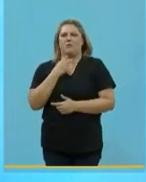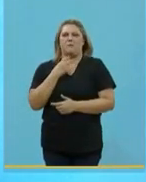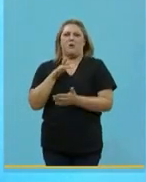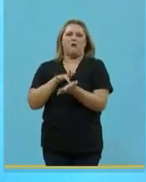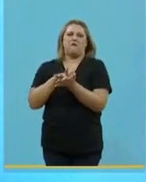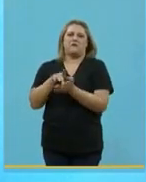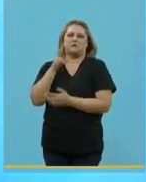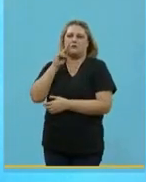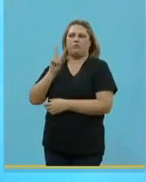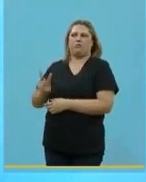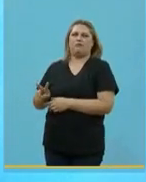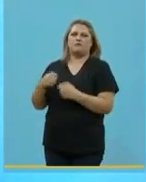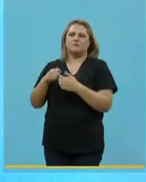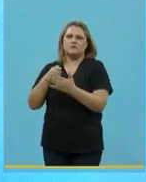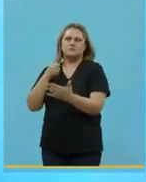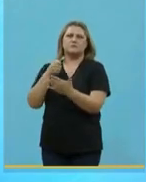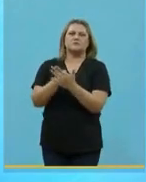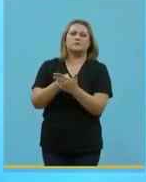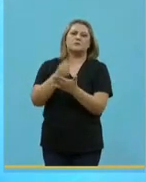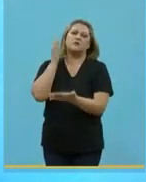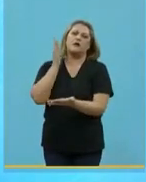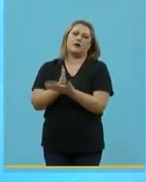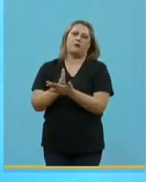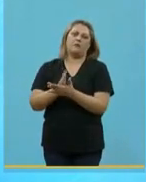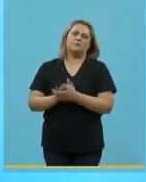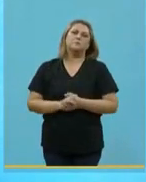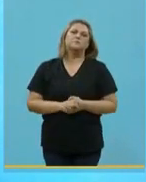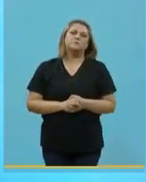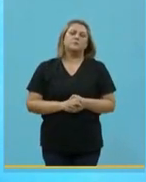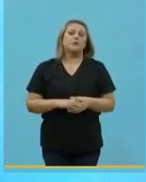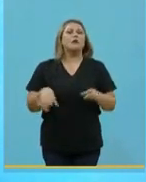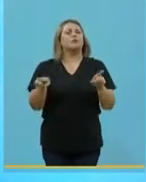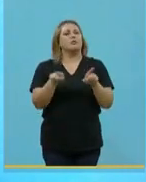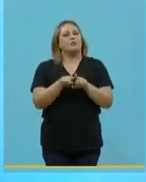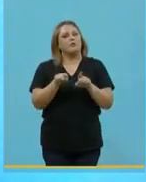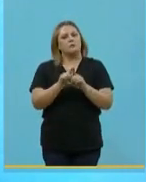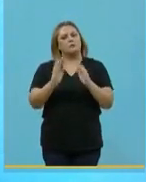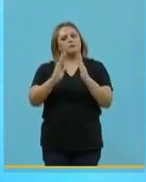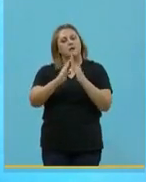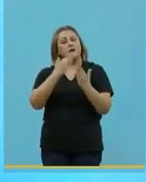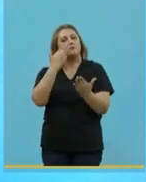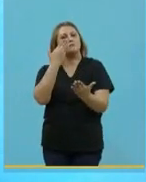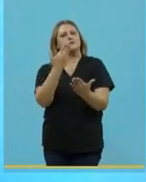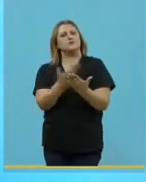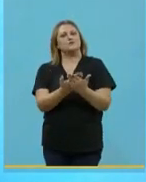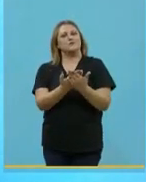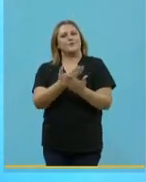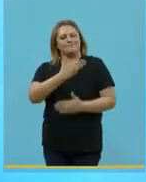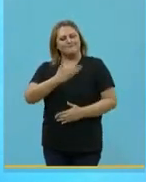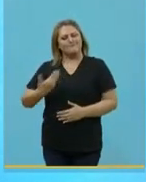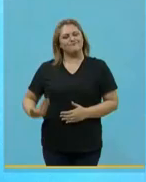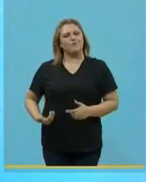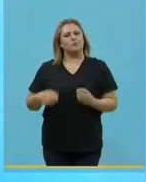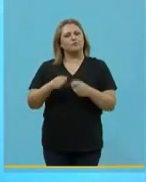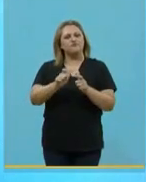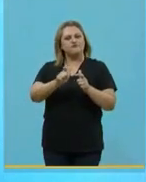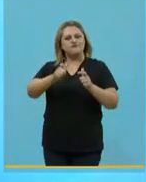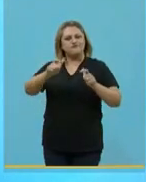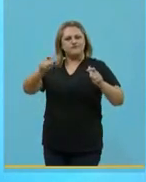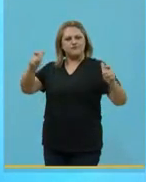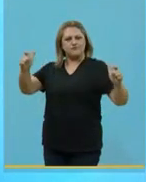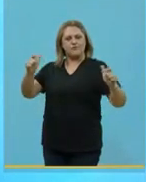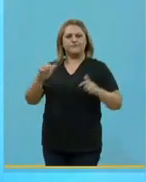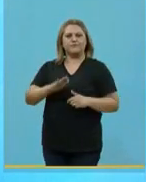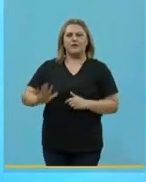acontecer ao mesmo tempo é preciso ampliar o serviço de educação pública para que as crianças todas possam estar na